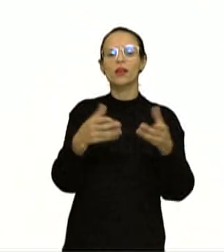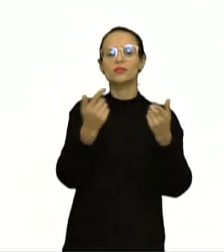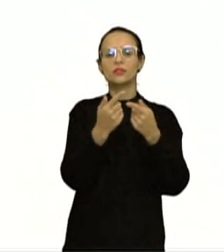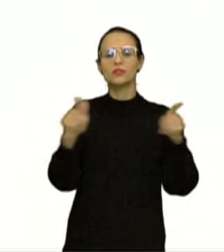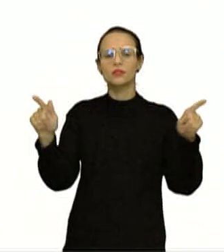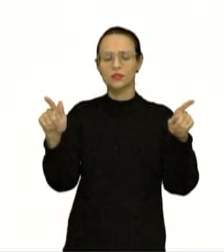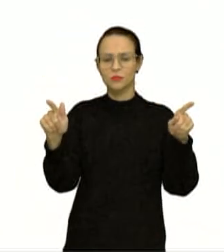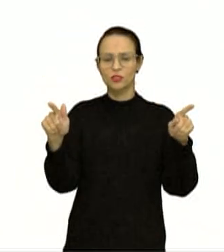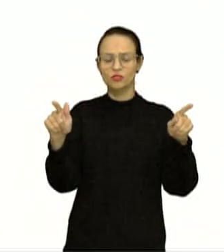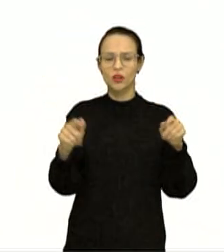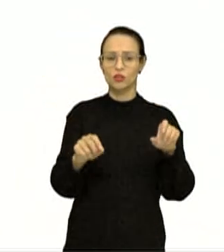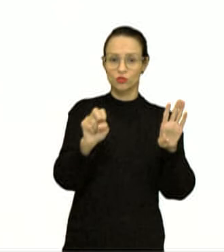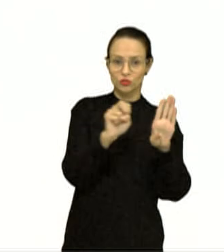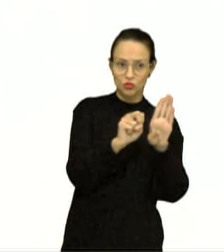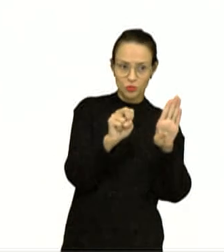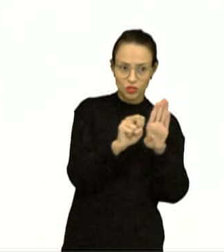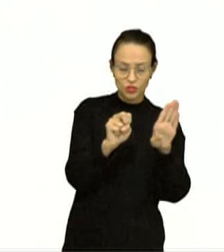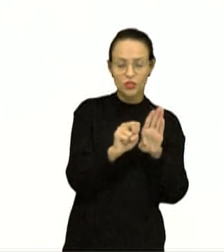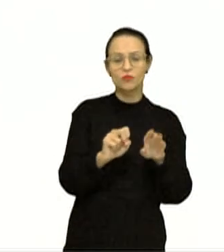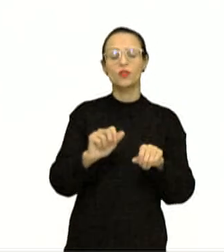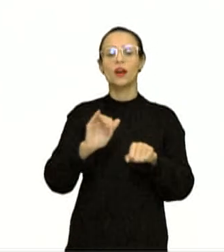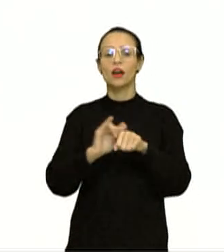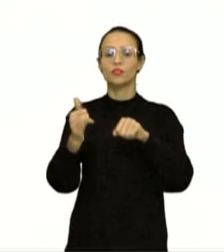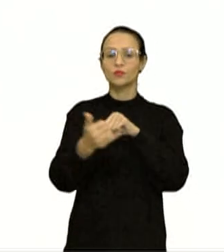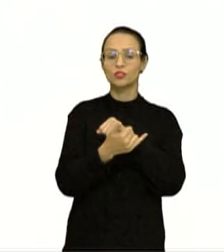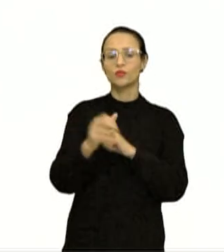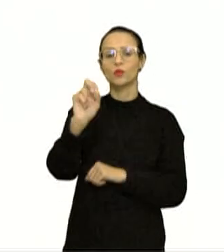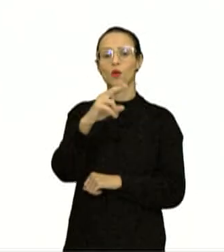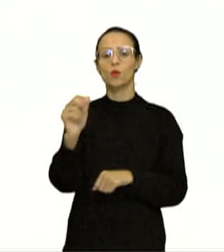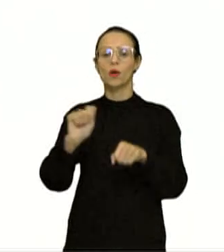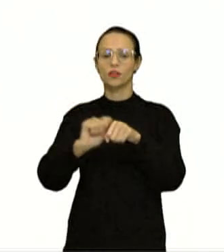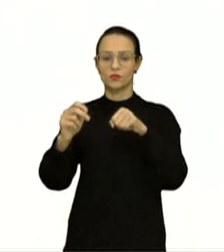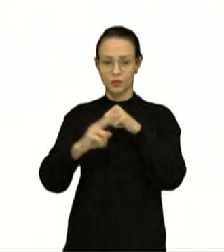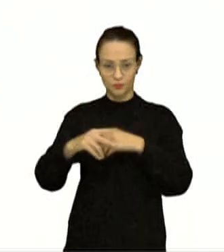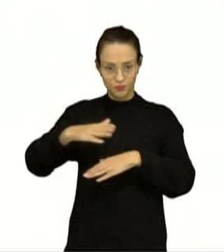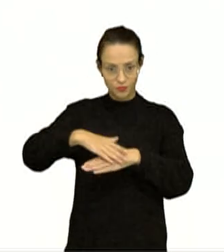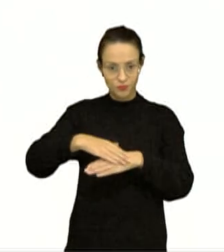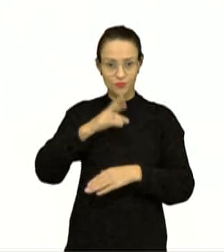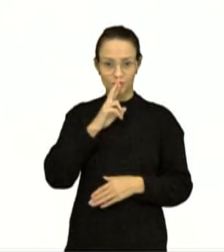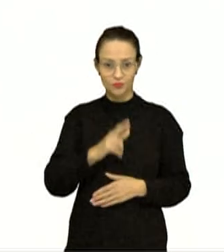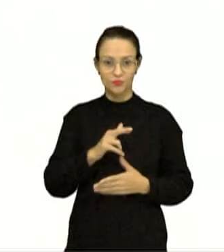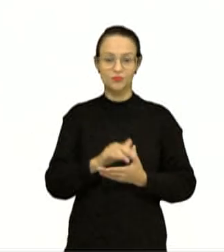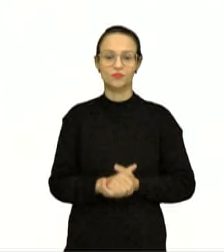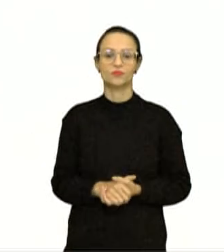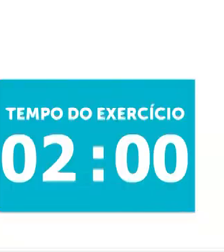palavras? Substantivo, adjetivo ou advérbio? Responda.